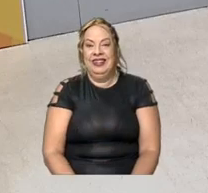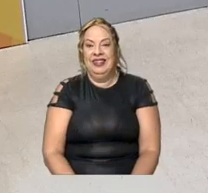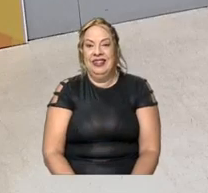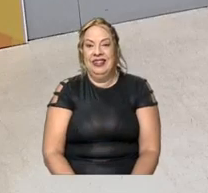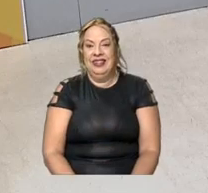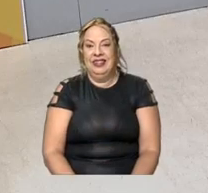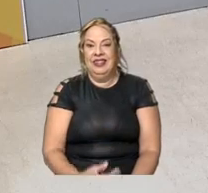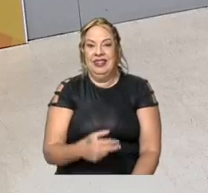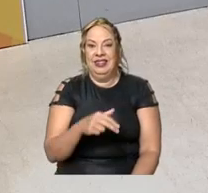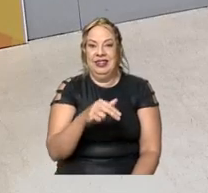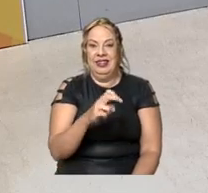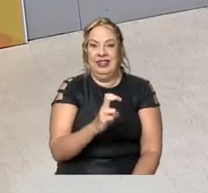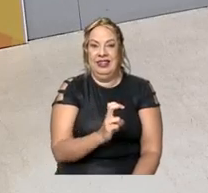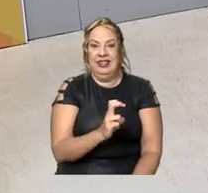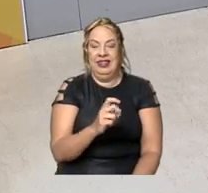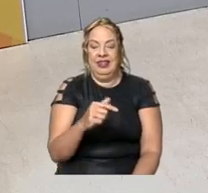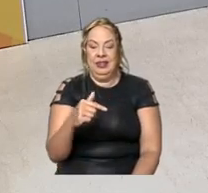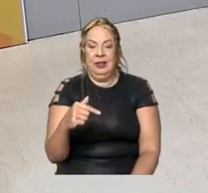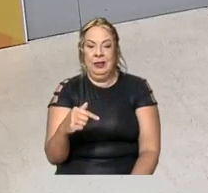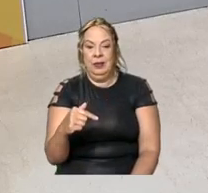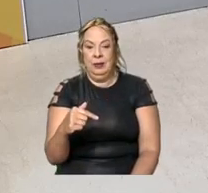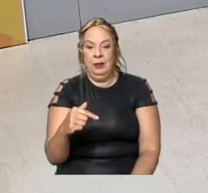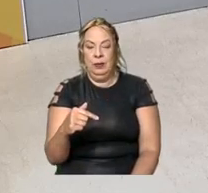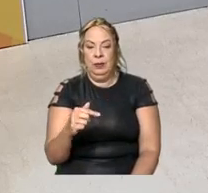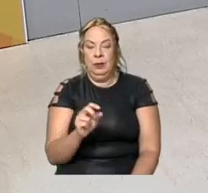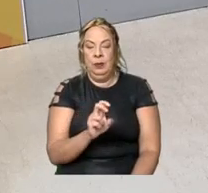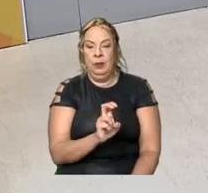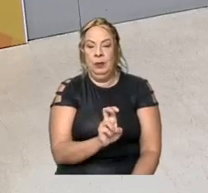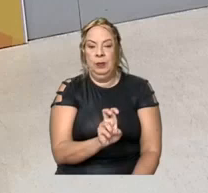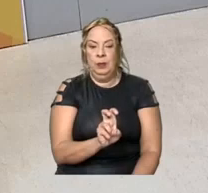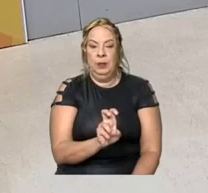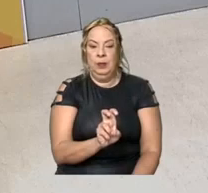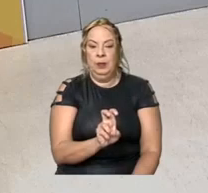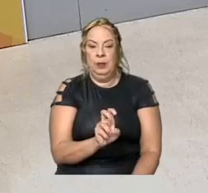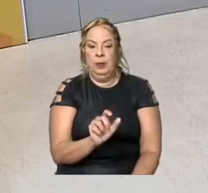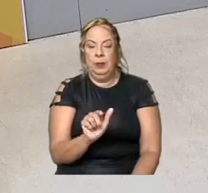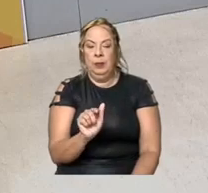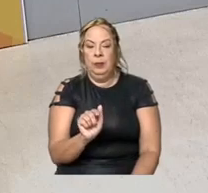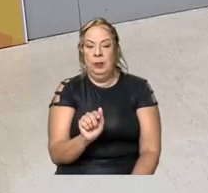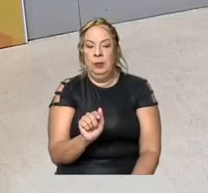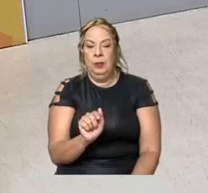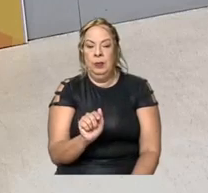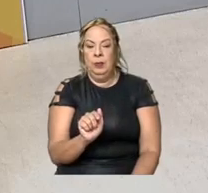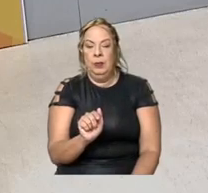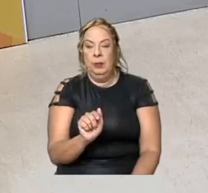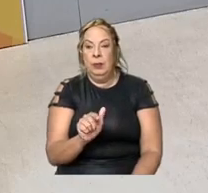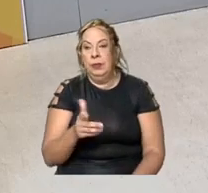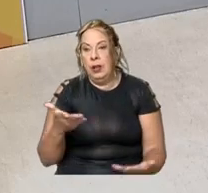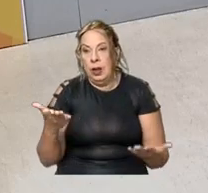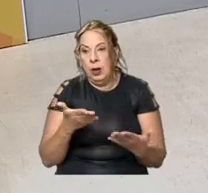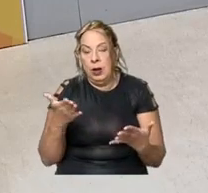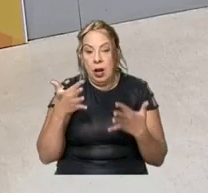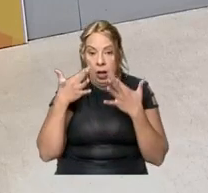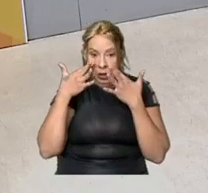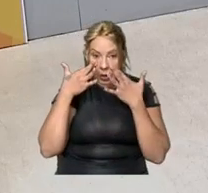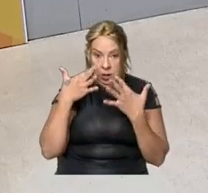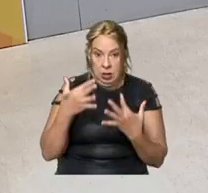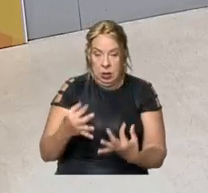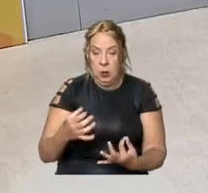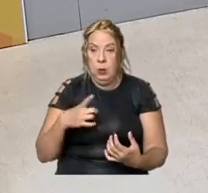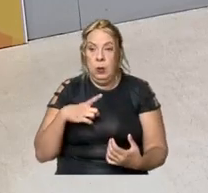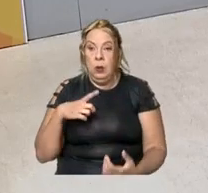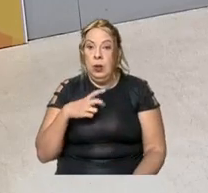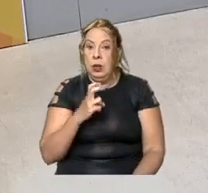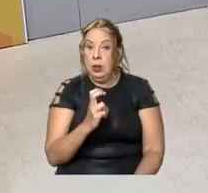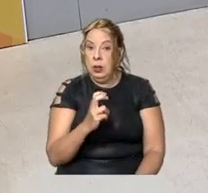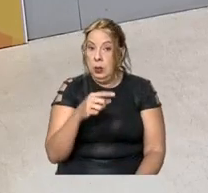e marca 57, 57, subiu, 57. E atenção que 57 foi a